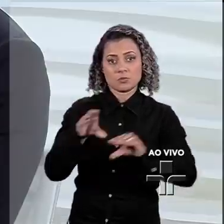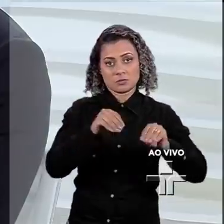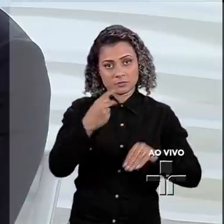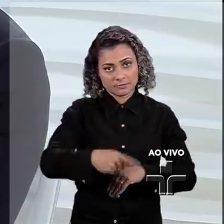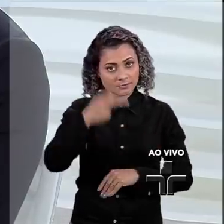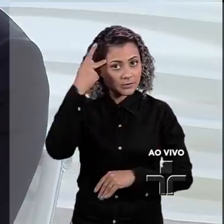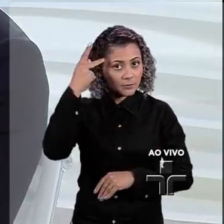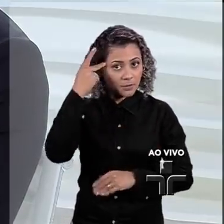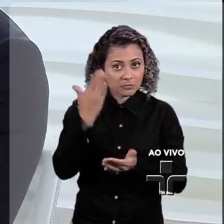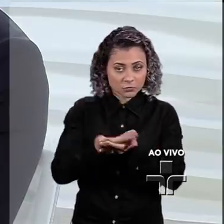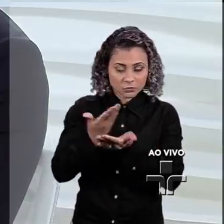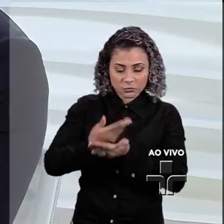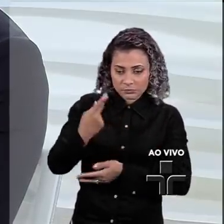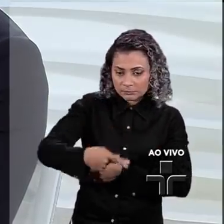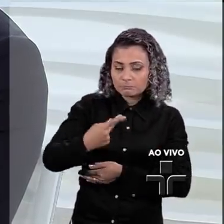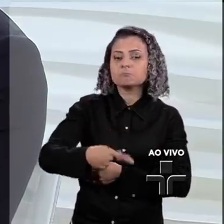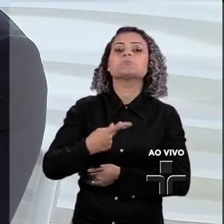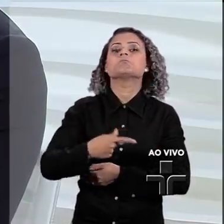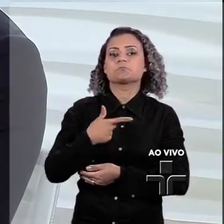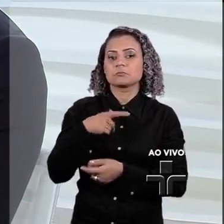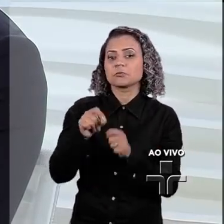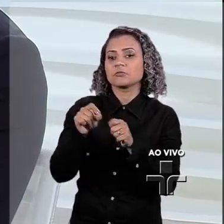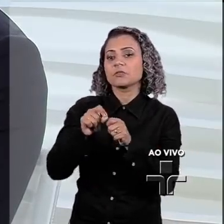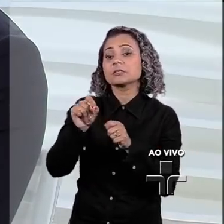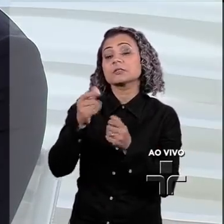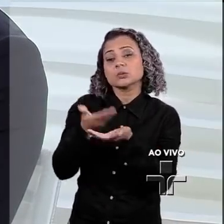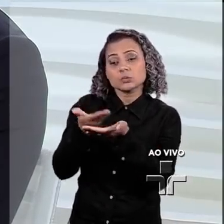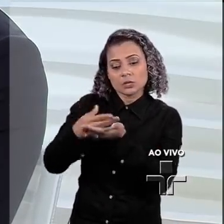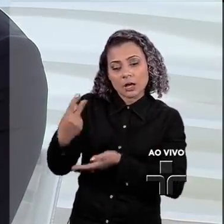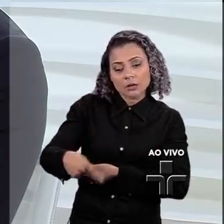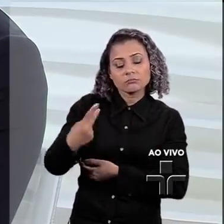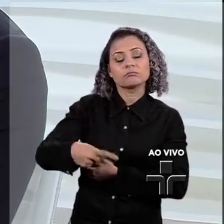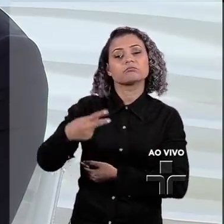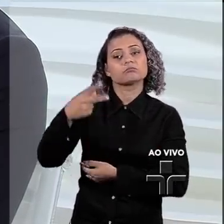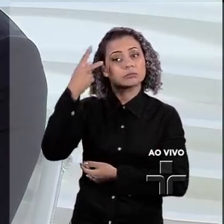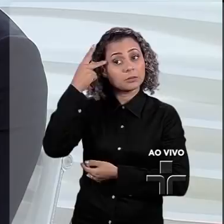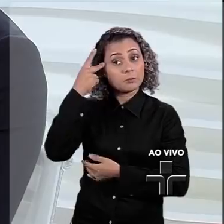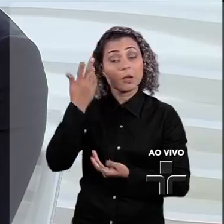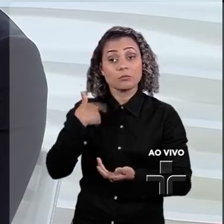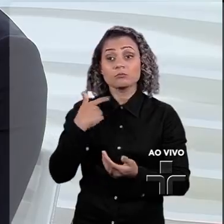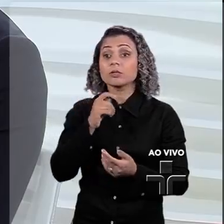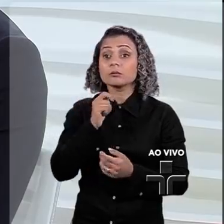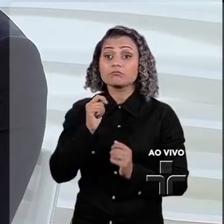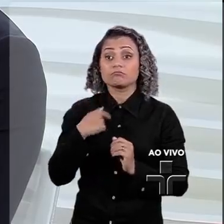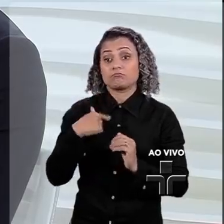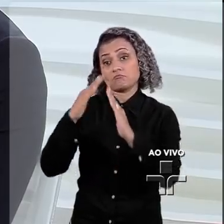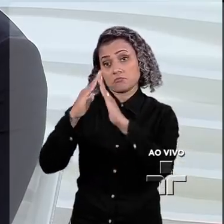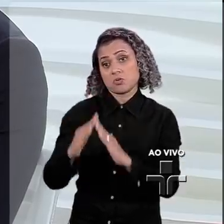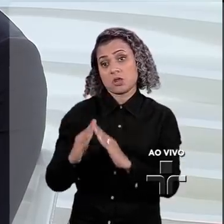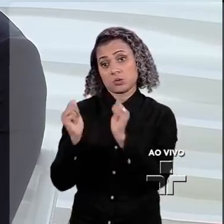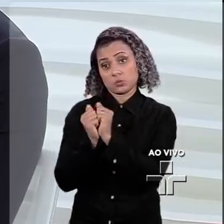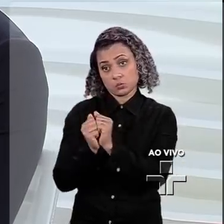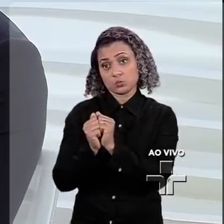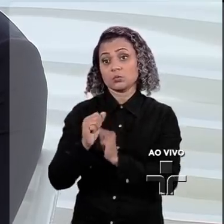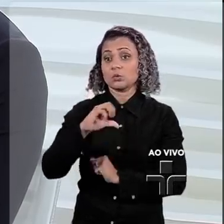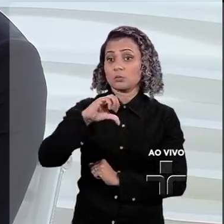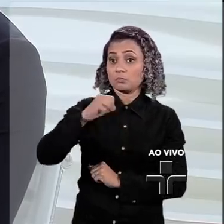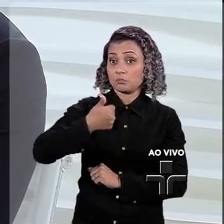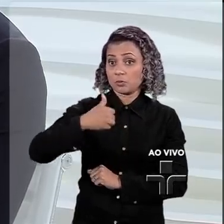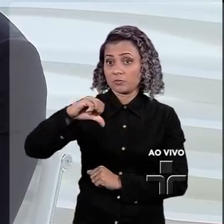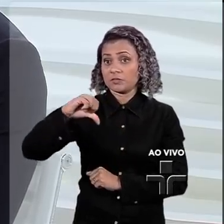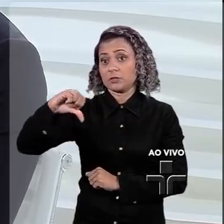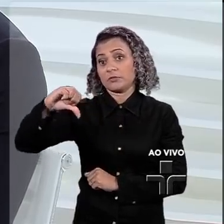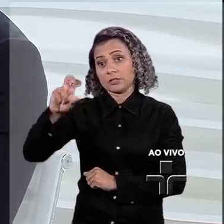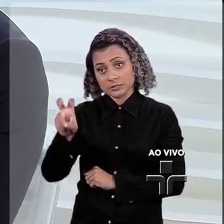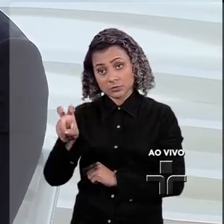Paulo. Eu vim estudar aqui, vim fazer colegial aqui em São Paulo. E aí tive a oportunidade de morar de 95 até 2001,